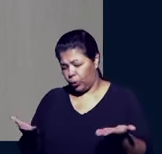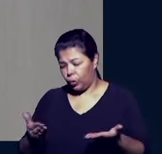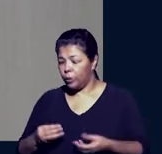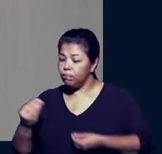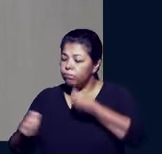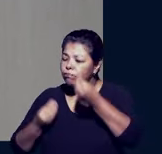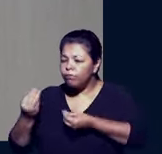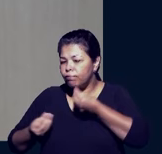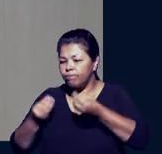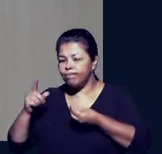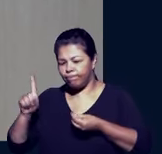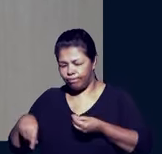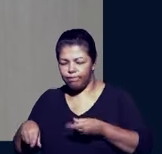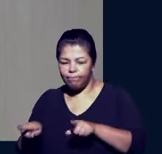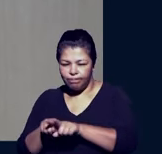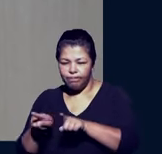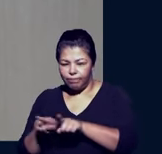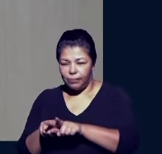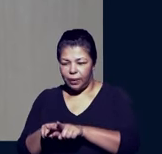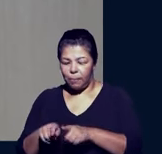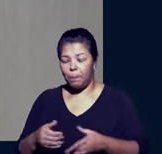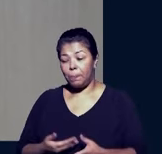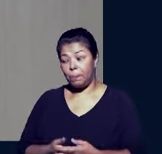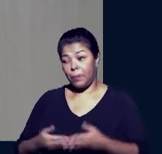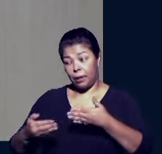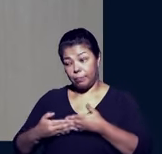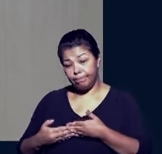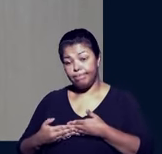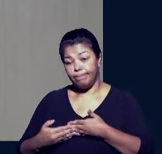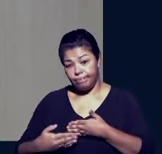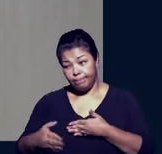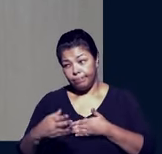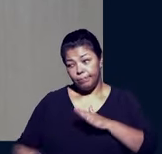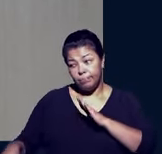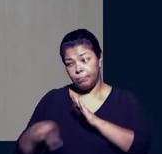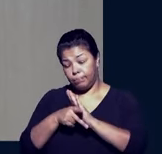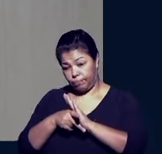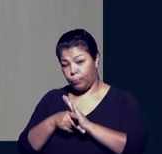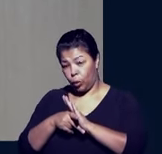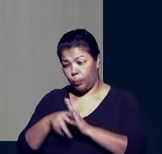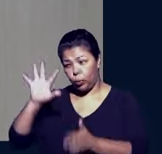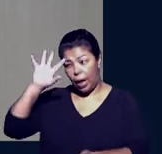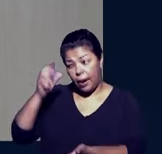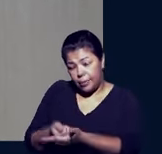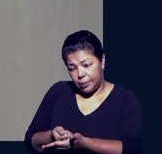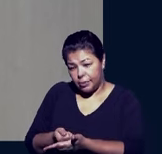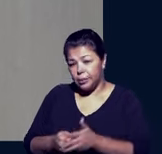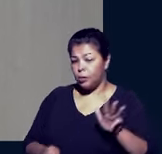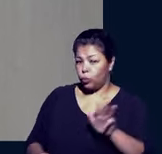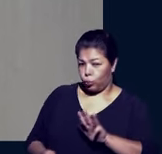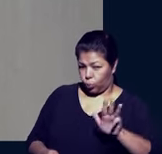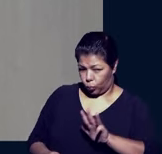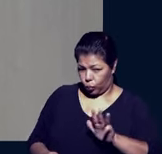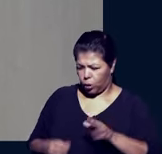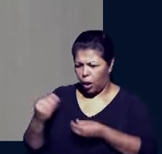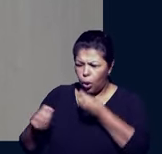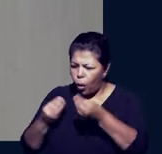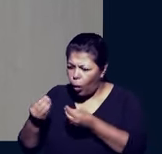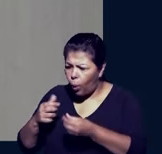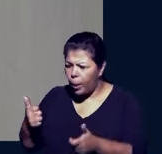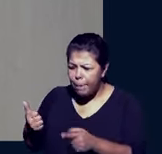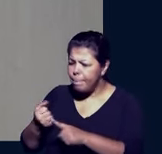conjuntura que se formou eh a partir de uma decisão do presidente Lula como ela impacta pros senhores os seus